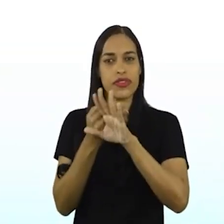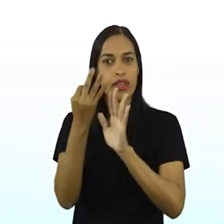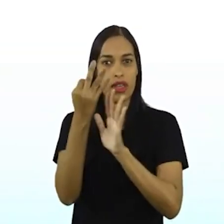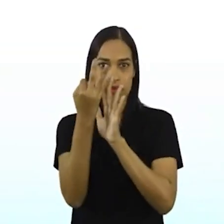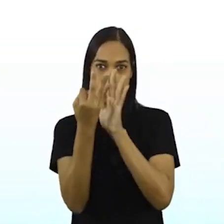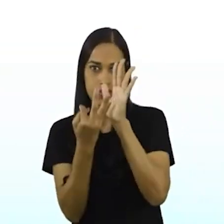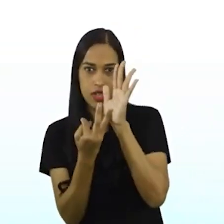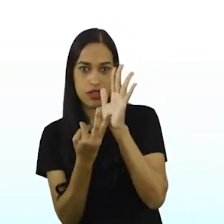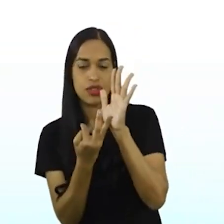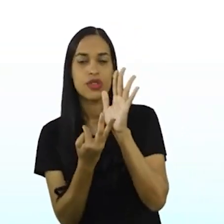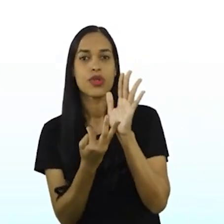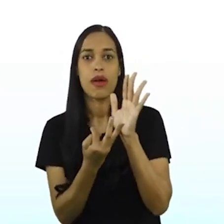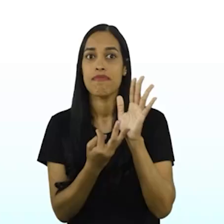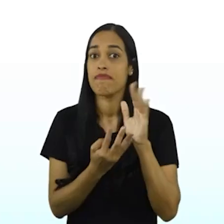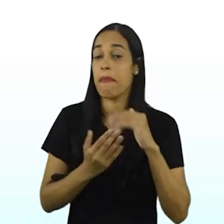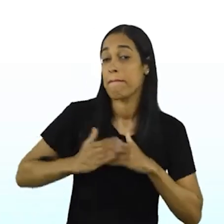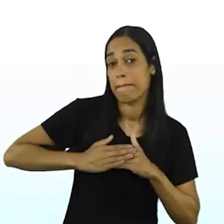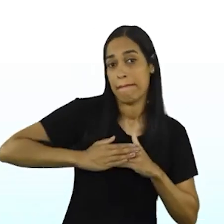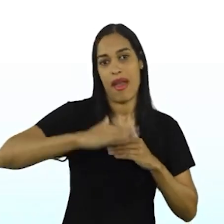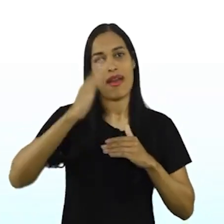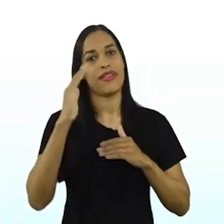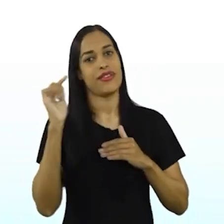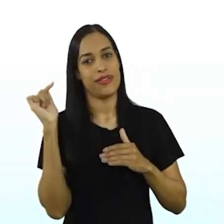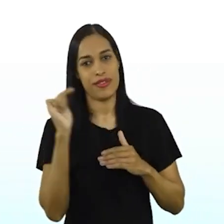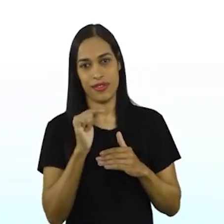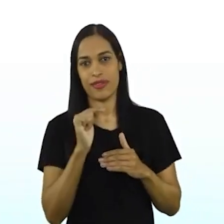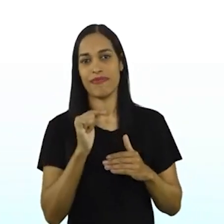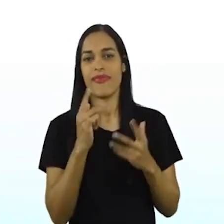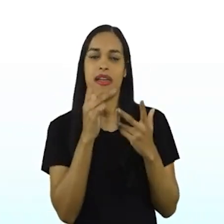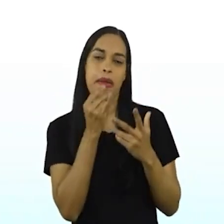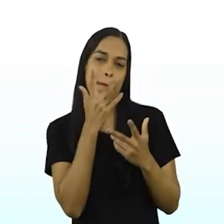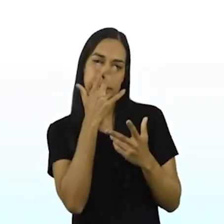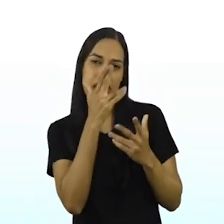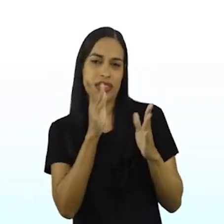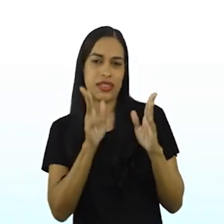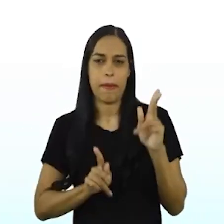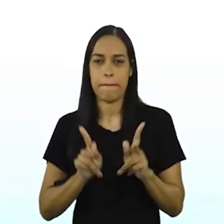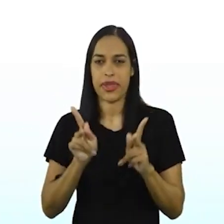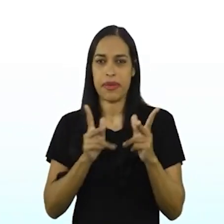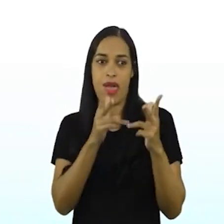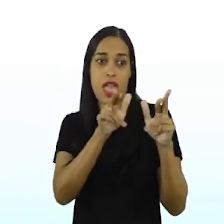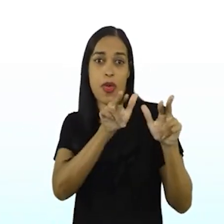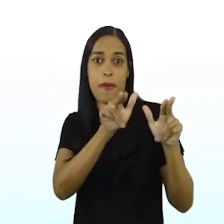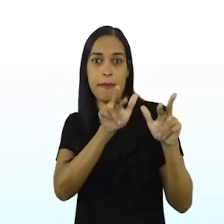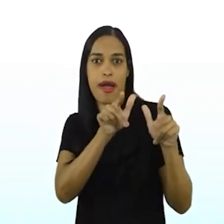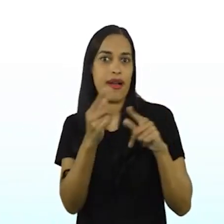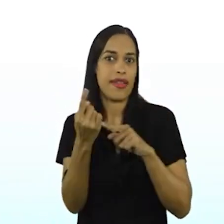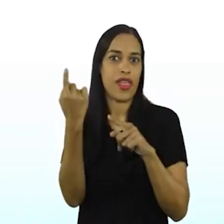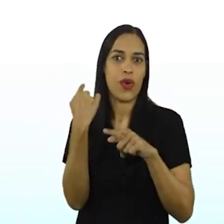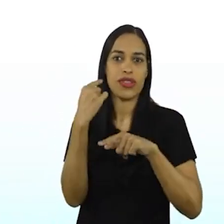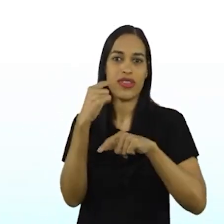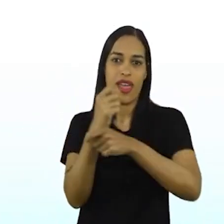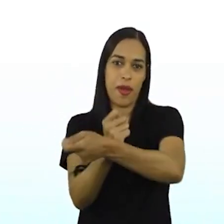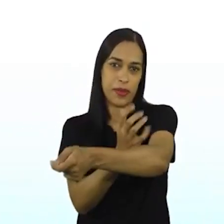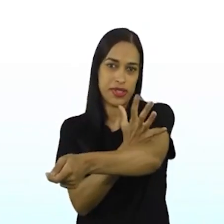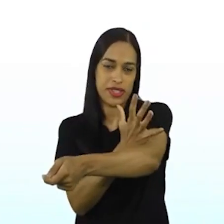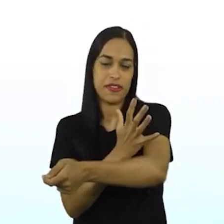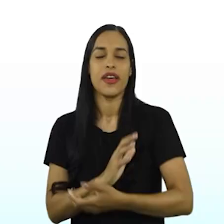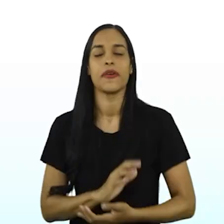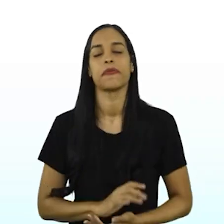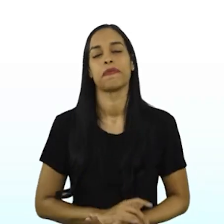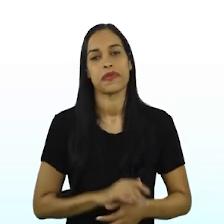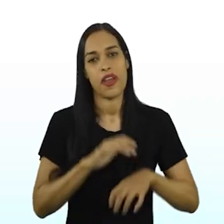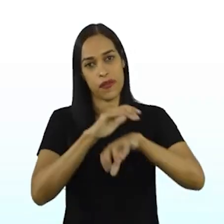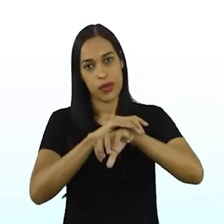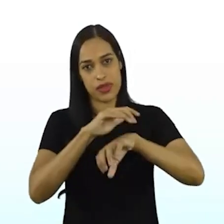Subjetividade é a mais subjetiva de todas. Como eu falei, ela é prima, até mesmo irmã da função expressiva.